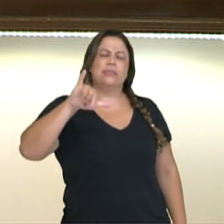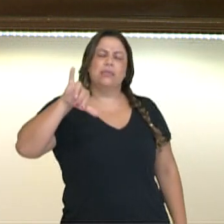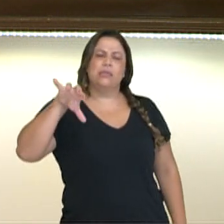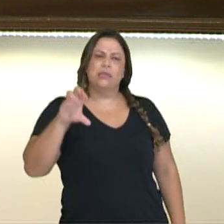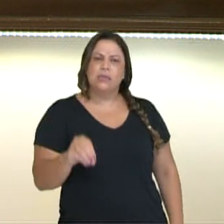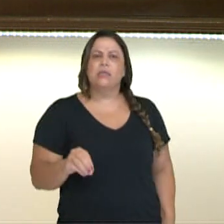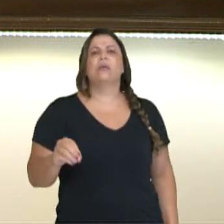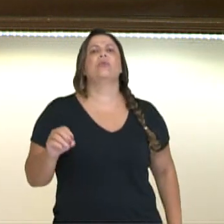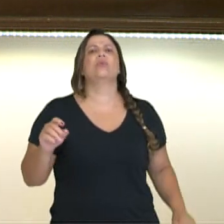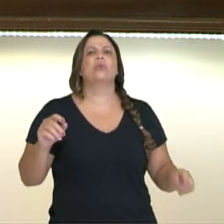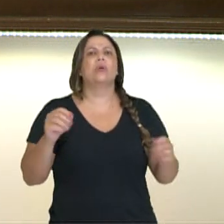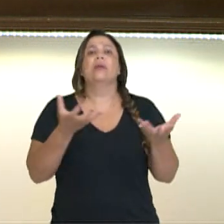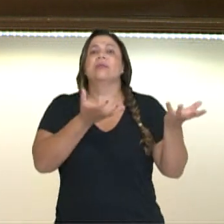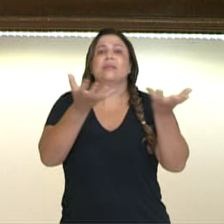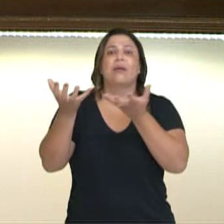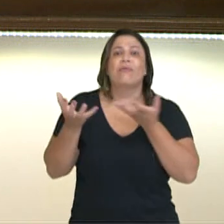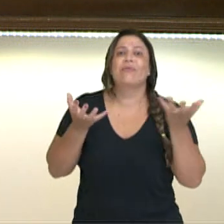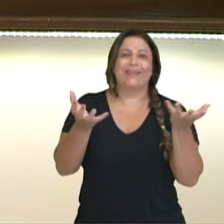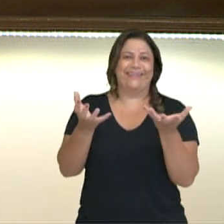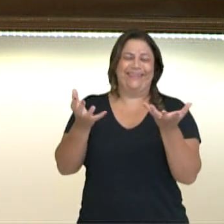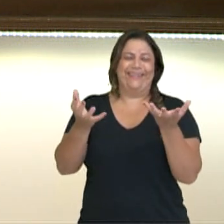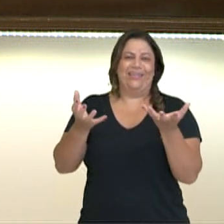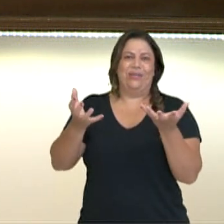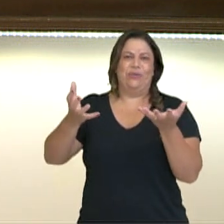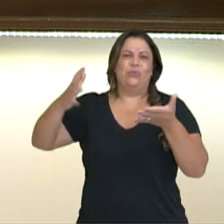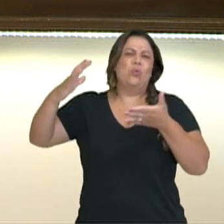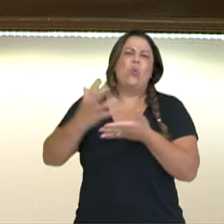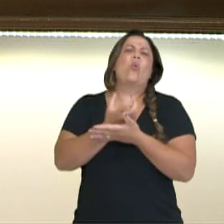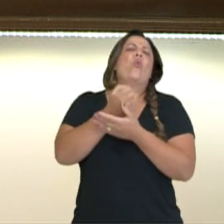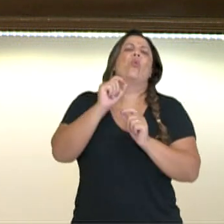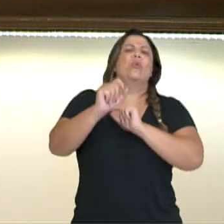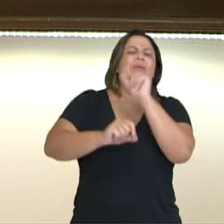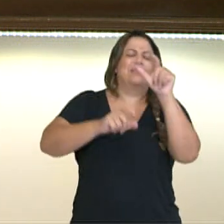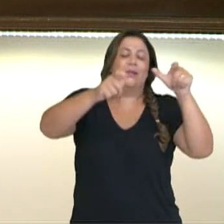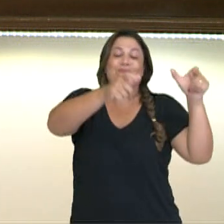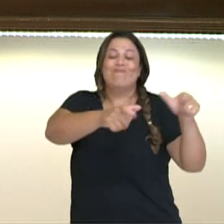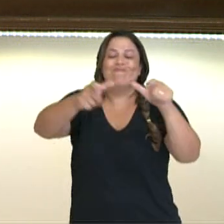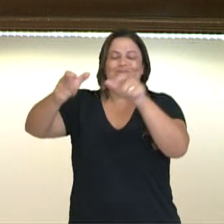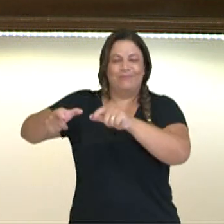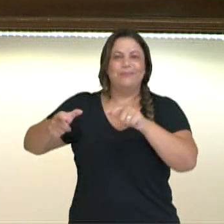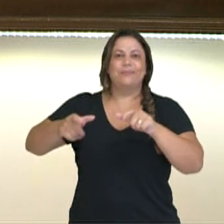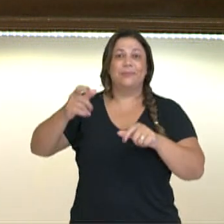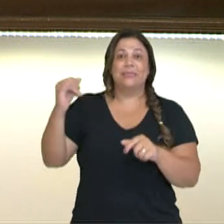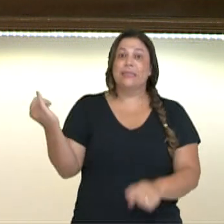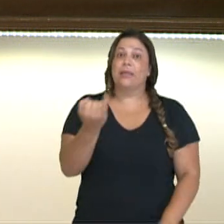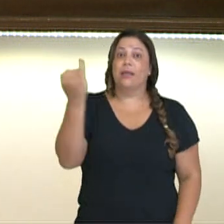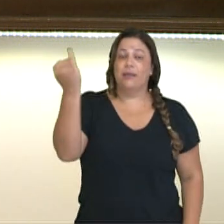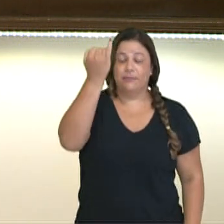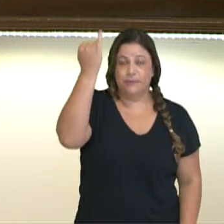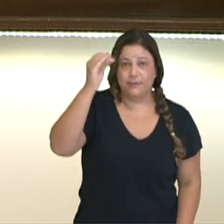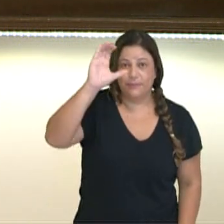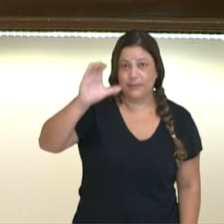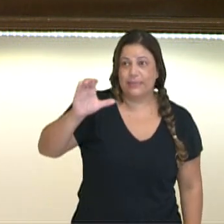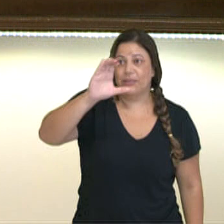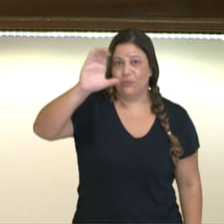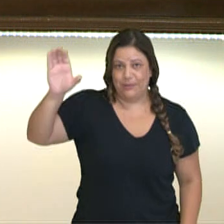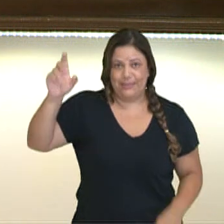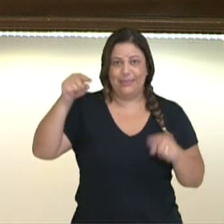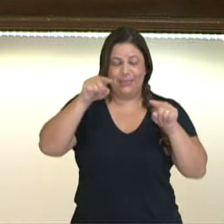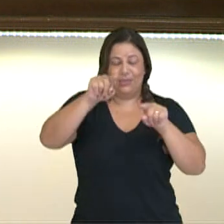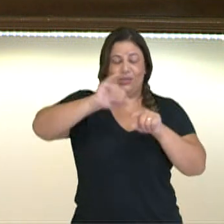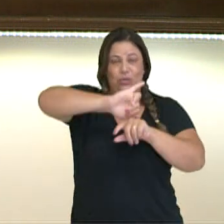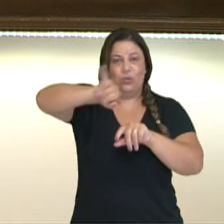na qual eles estavam querendo reconquistar um pedaço de terra que era muito importante simbolicamente para a igreja, que é